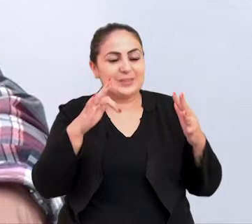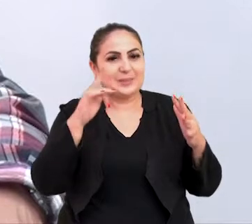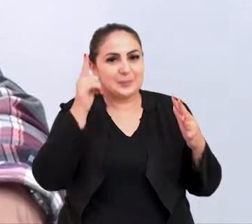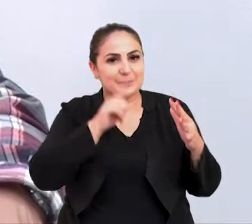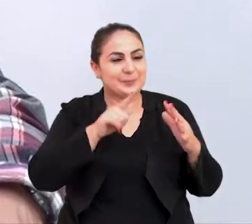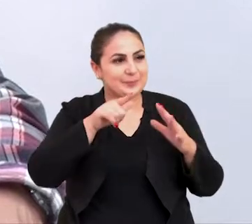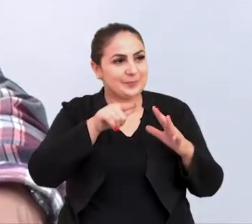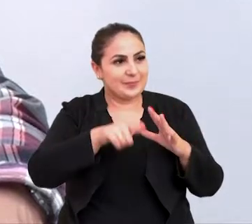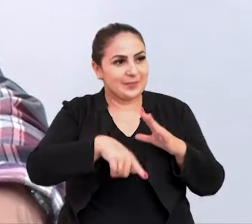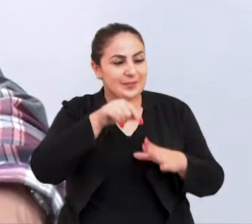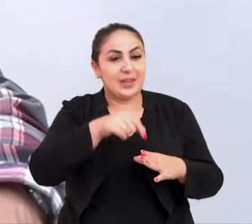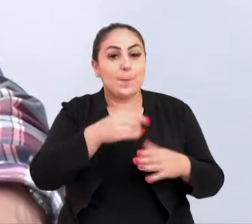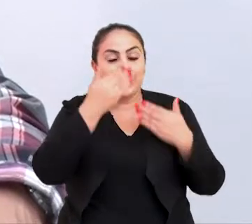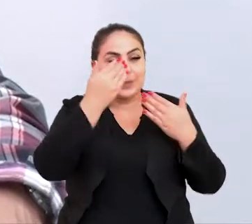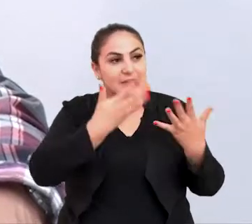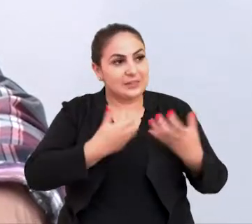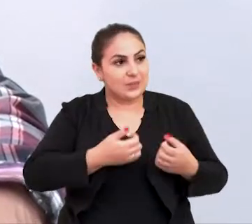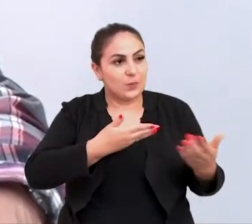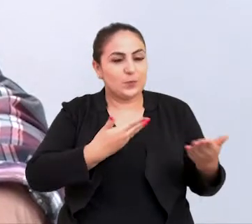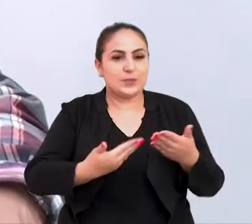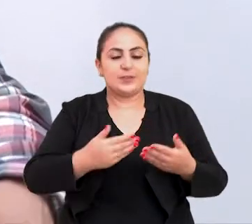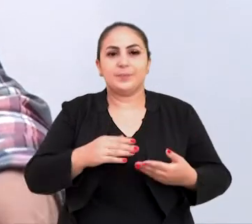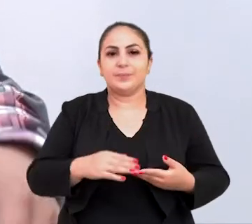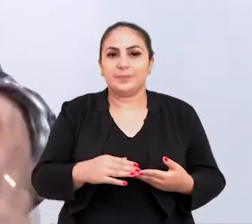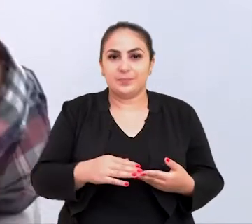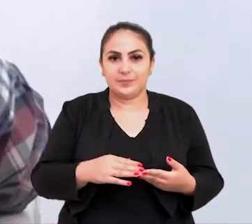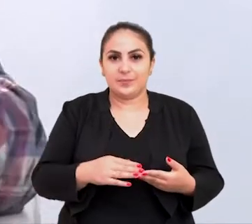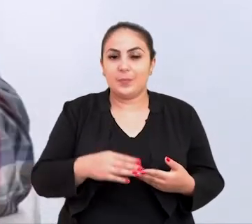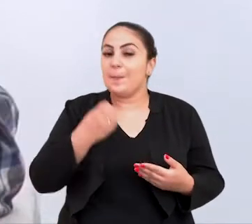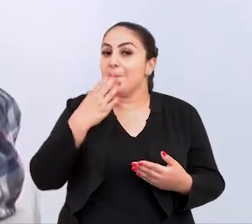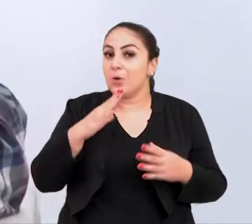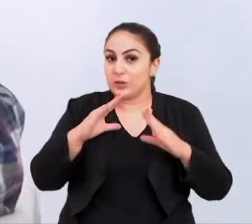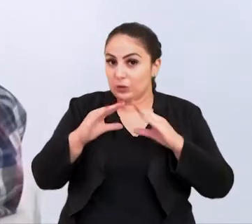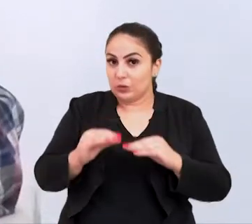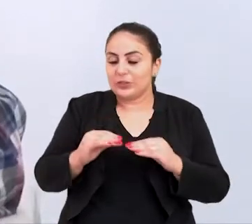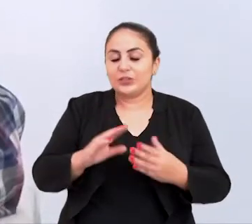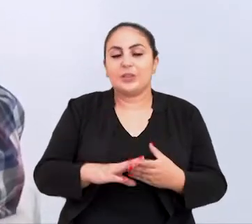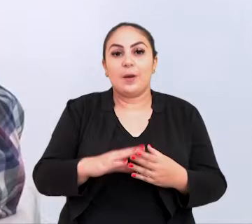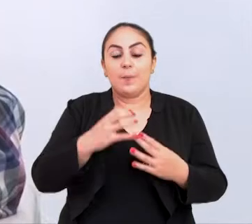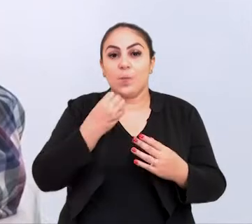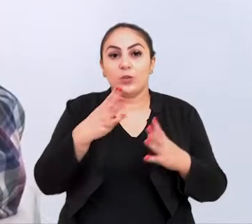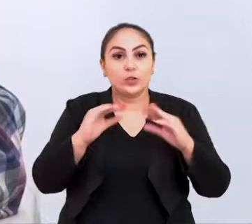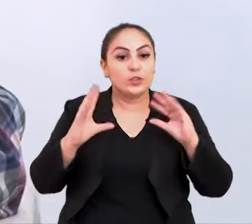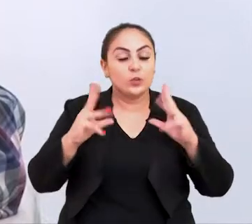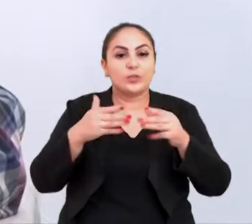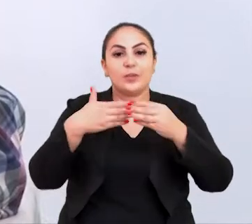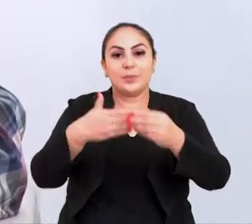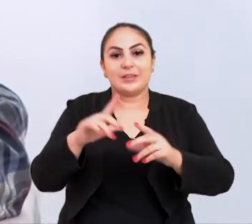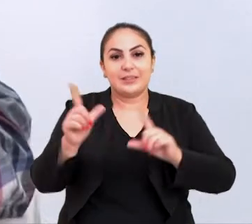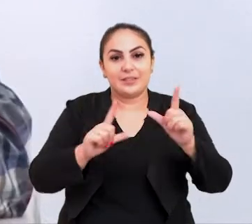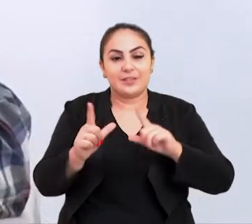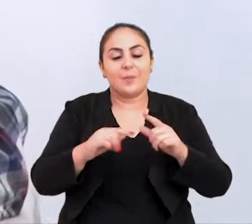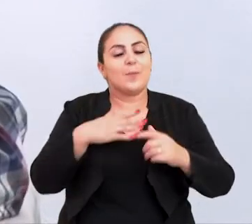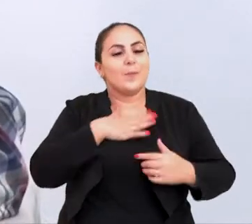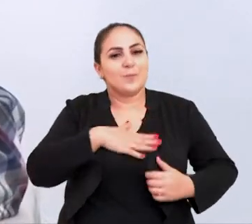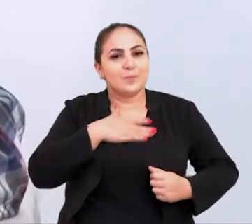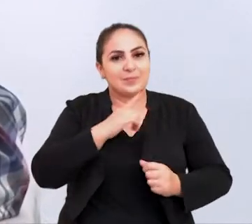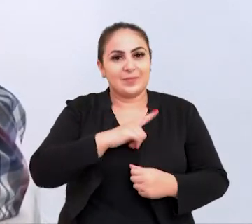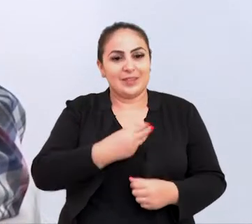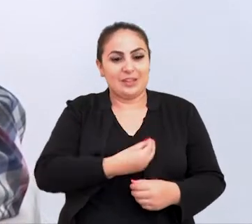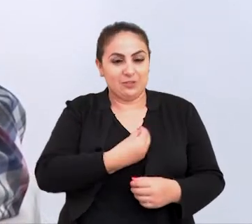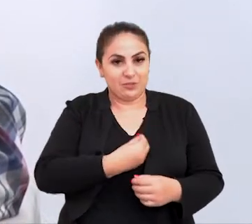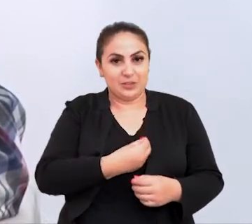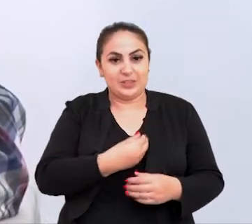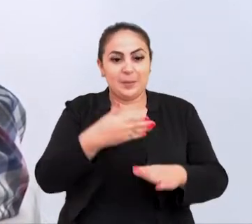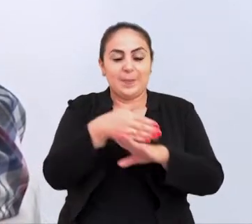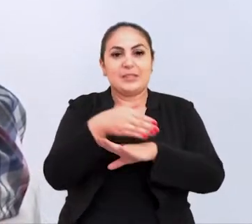Parabéns pela eleição e obrigada por aceitar o nosso convite. Boa noite aos telespectadores. Para mim sempre é uma honra